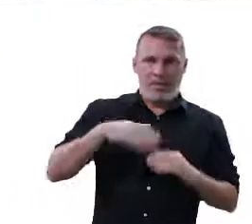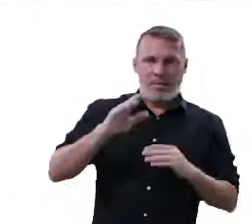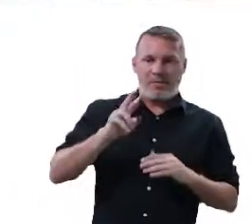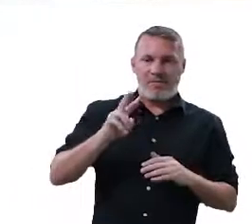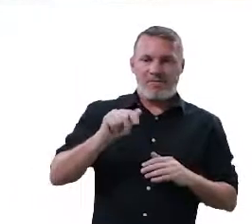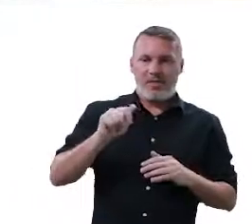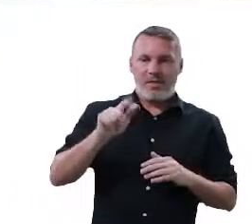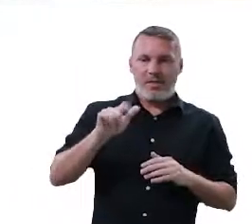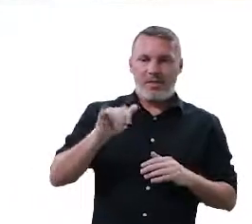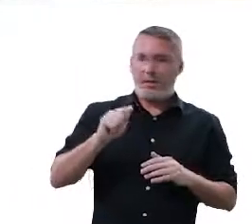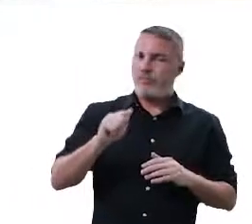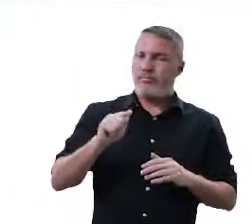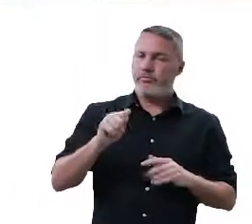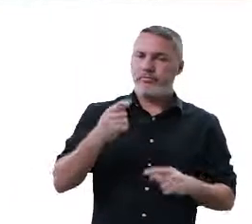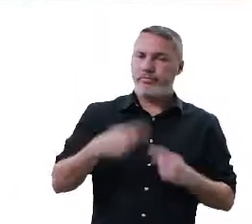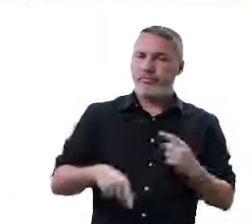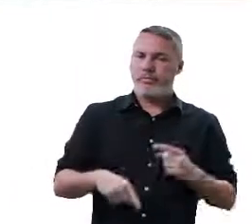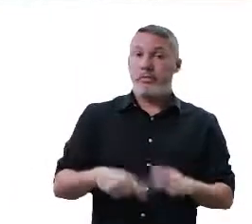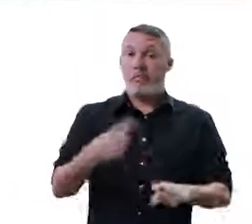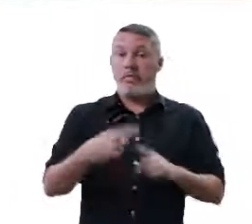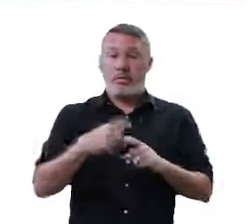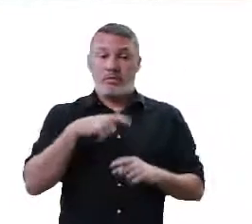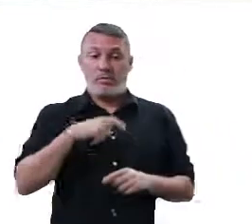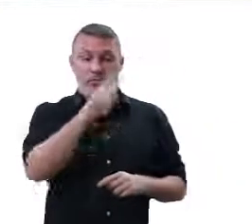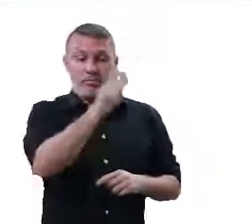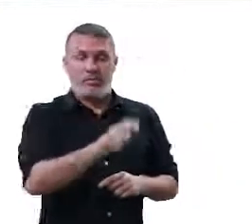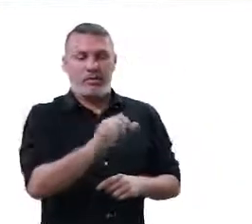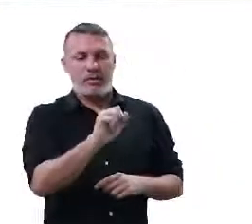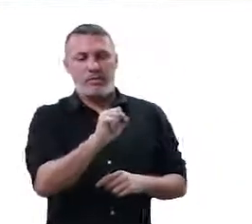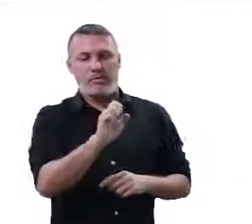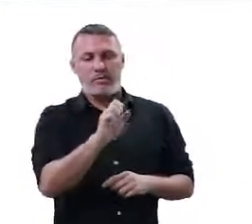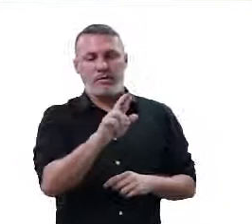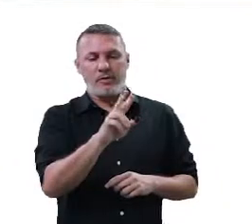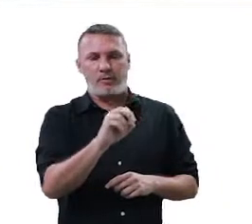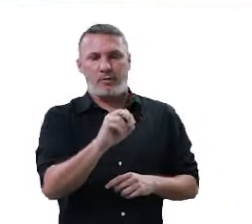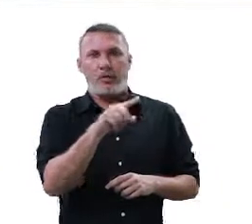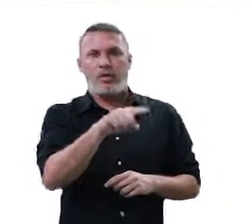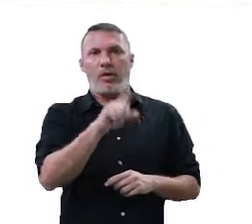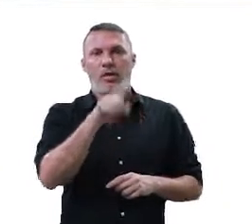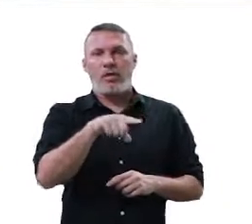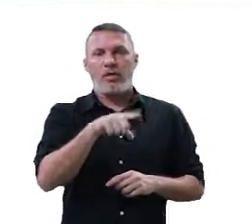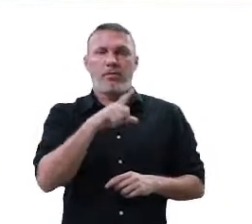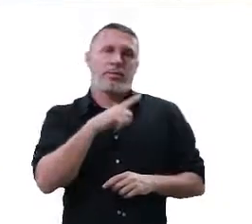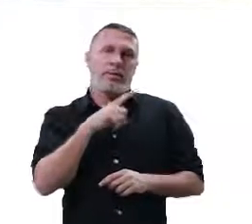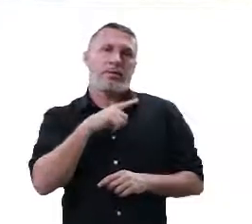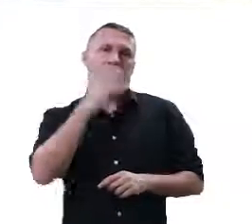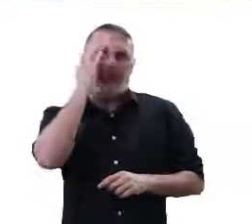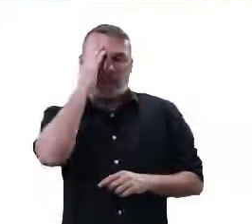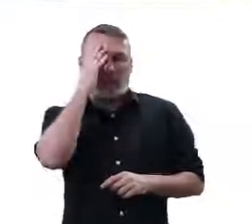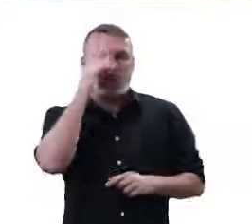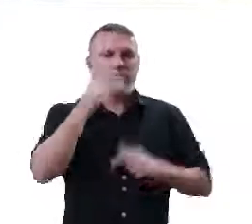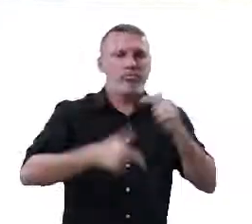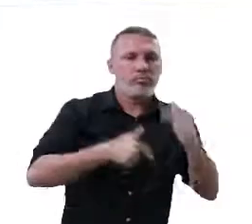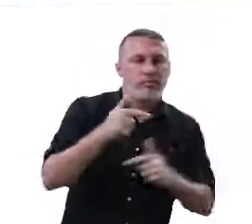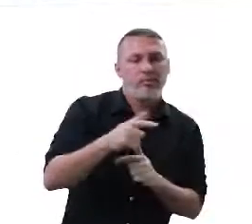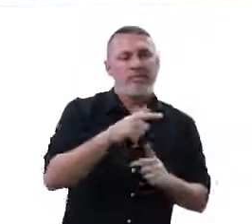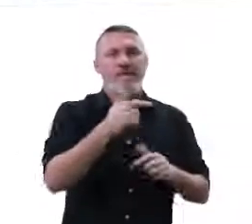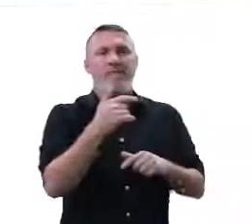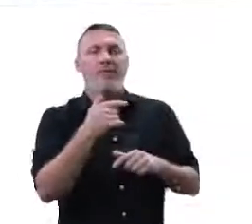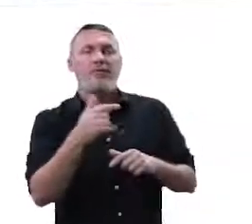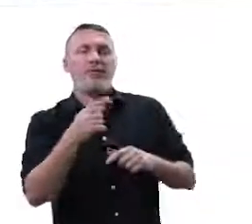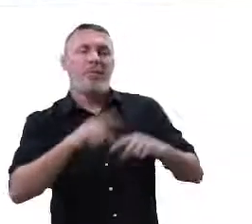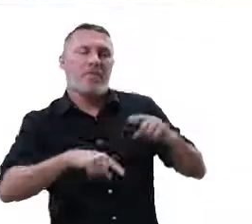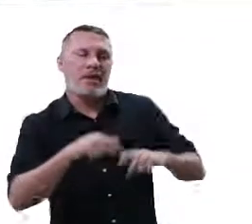caracterizado como mais-valia. Por quê? Porque como o servo é o, digamos assim, o proprietário dos meios de parte dos meios de